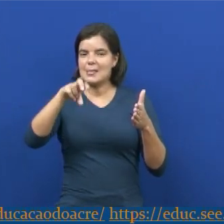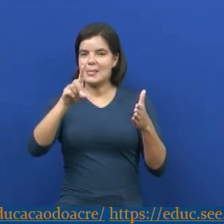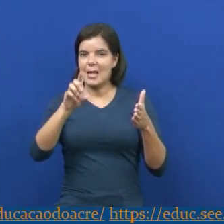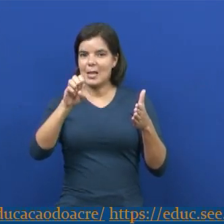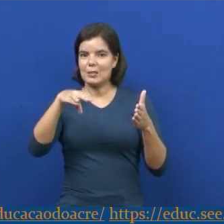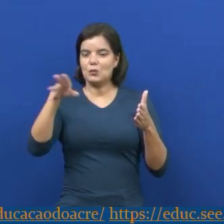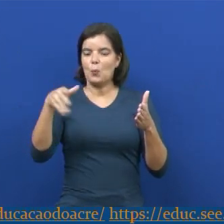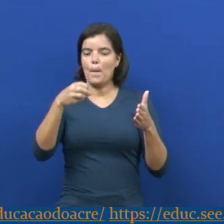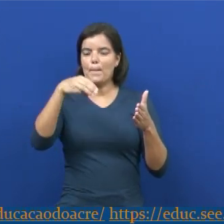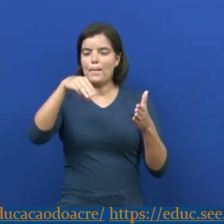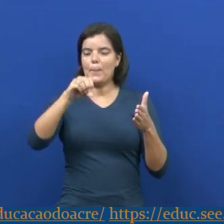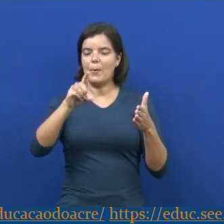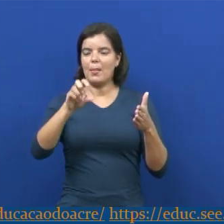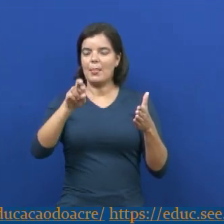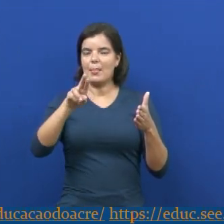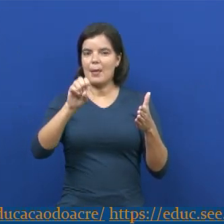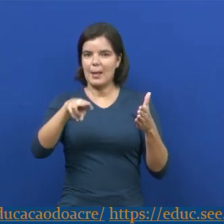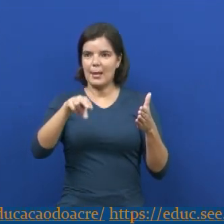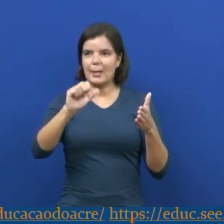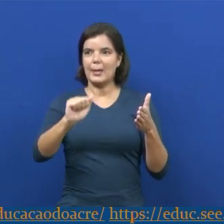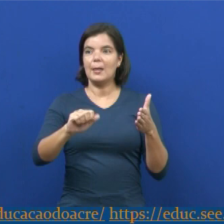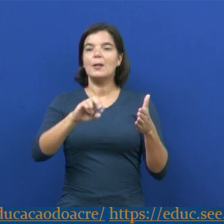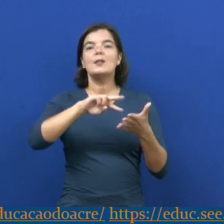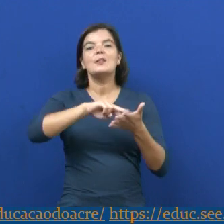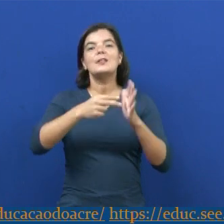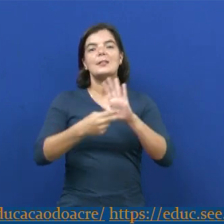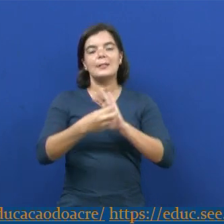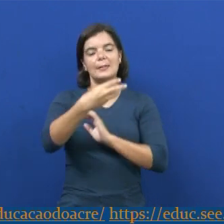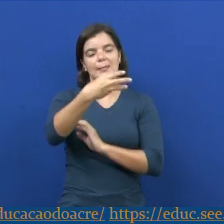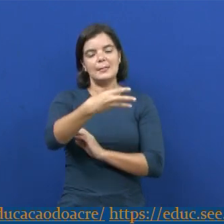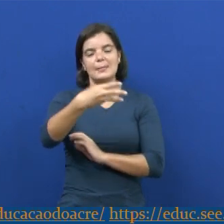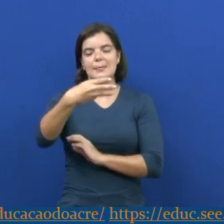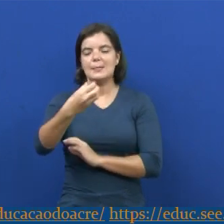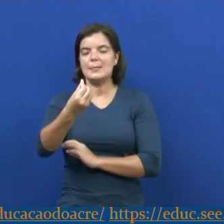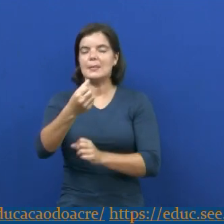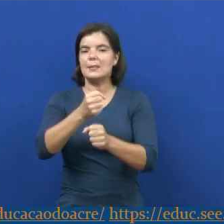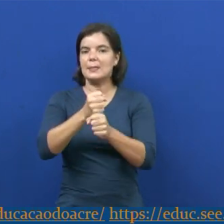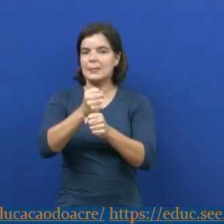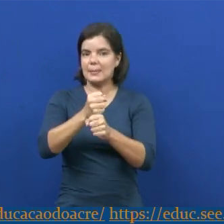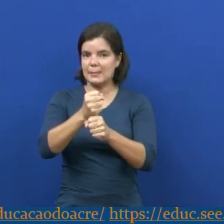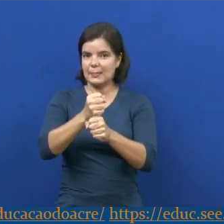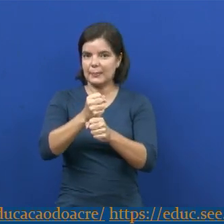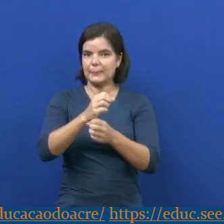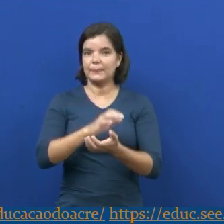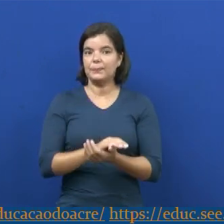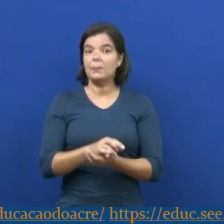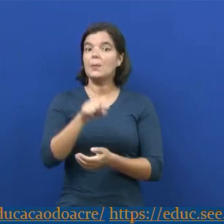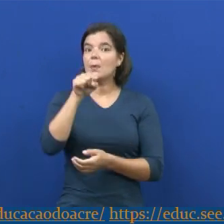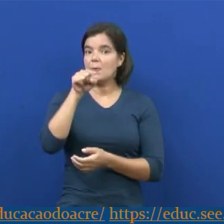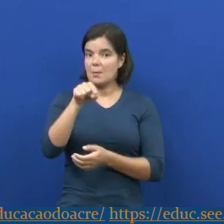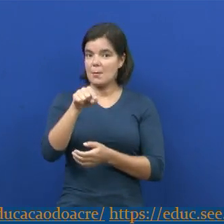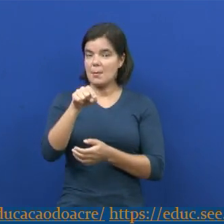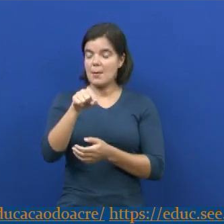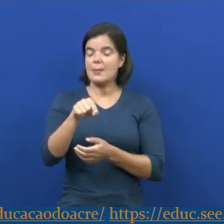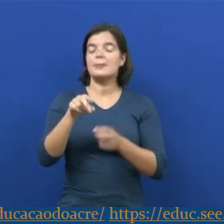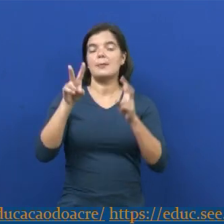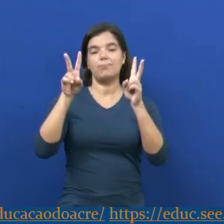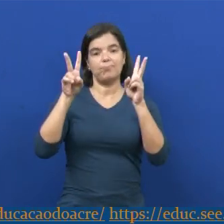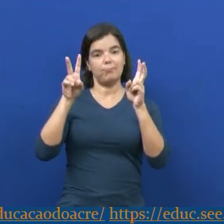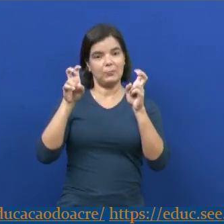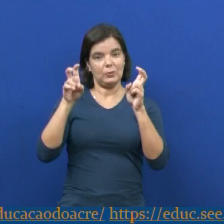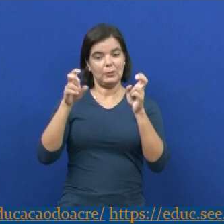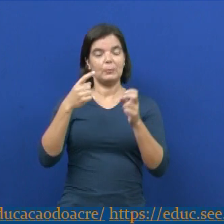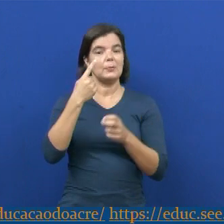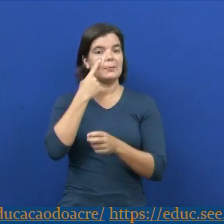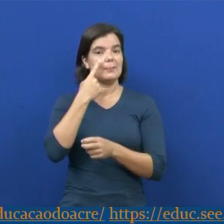compreende 336 anos, que foi chamado de Idade Moderna. E é nessa Idade Moderna